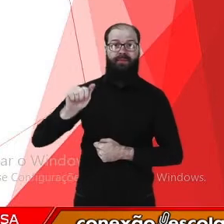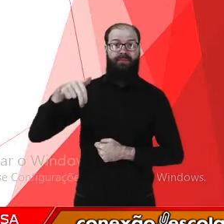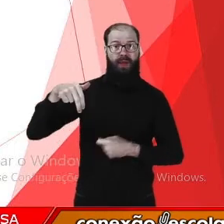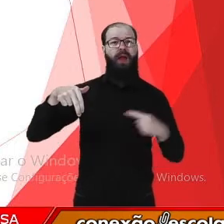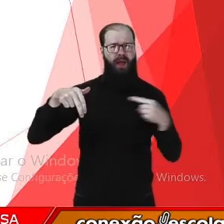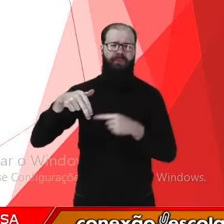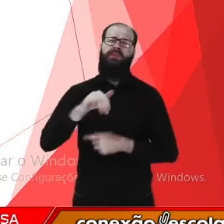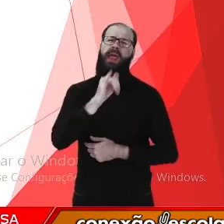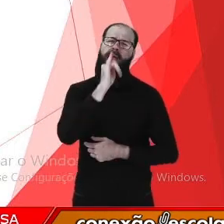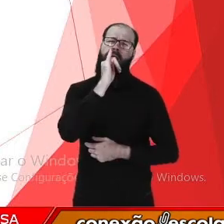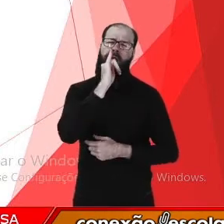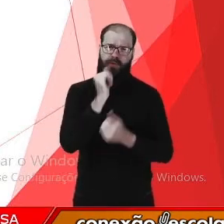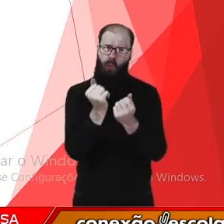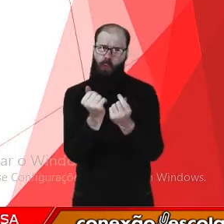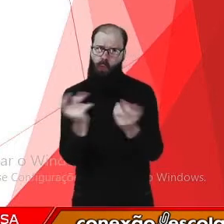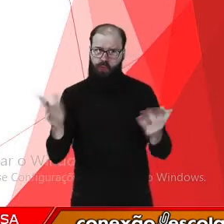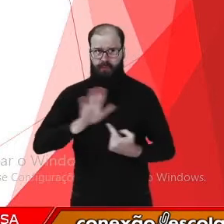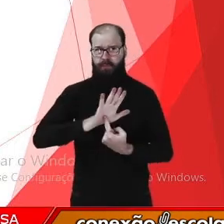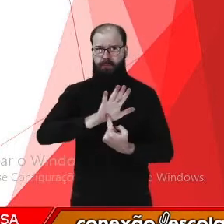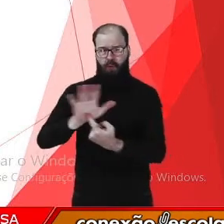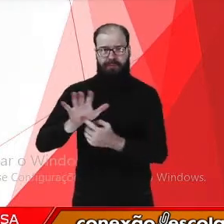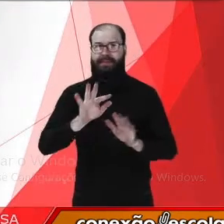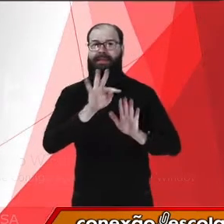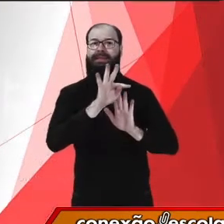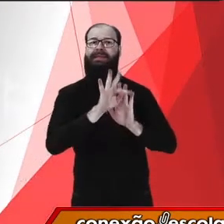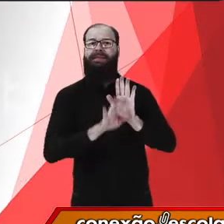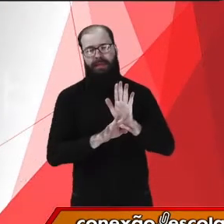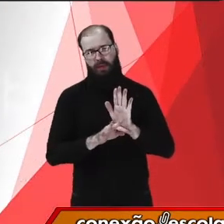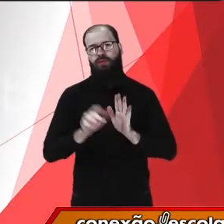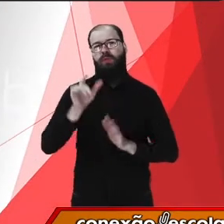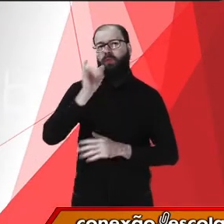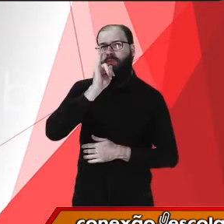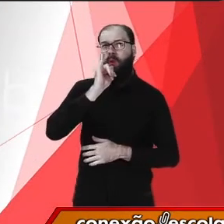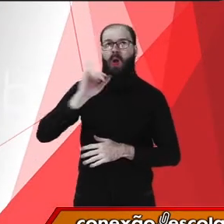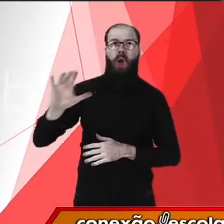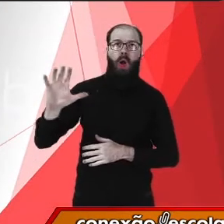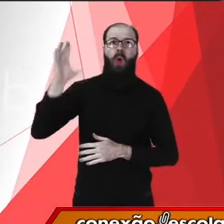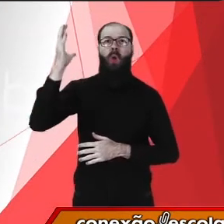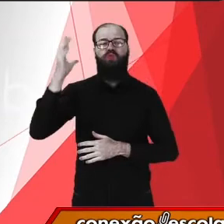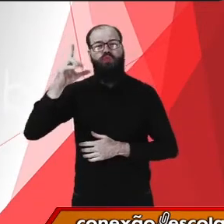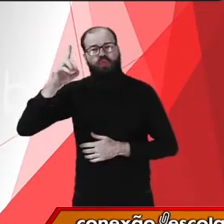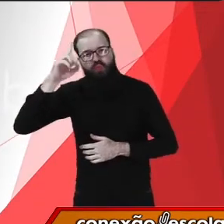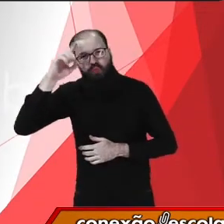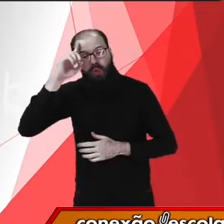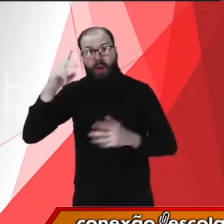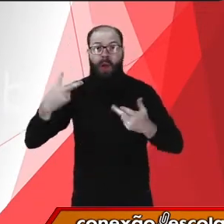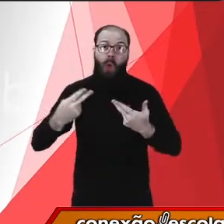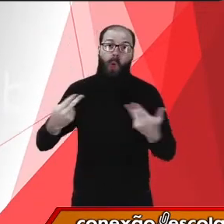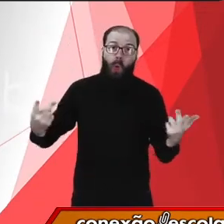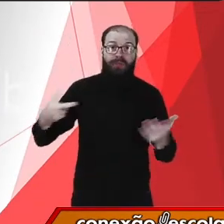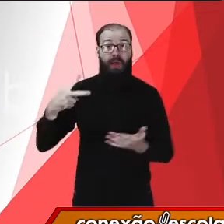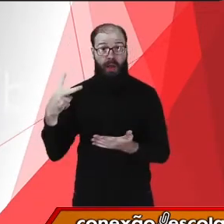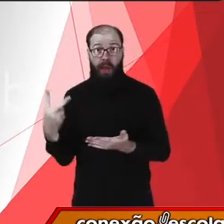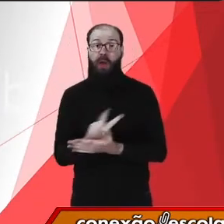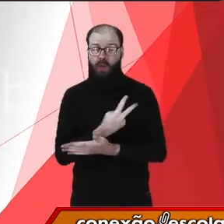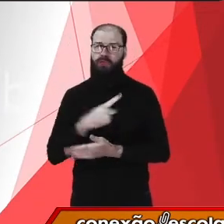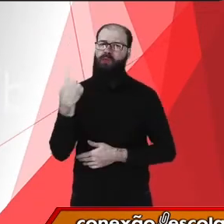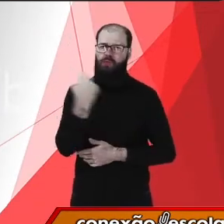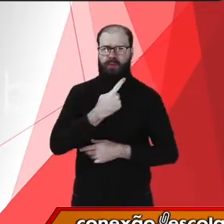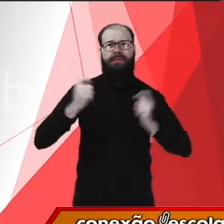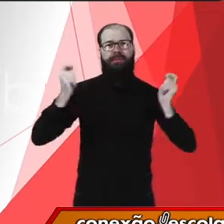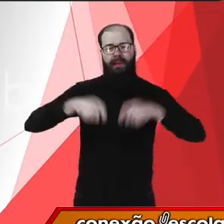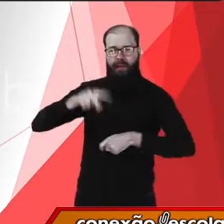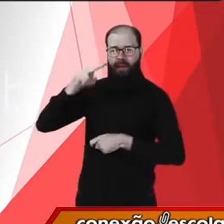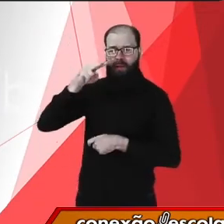para alguns exemplos, contextos, né, e situações corriqueiras que podemos ver